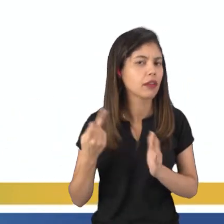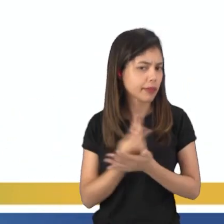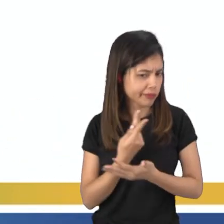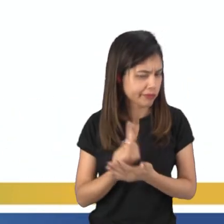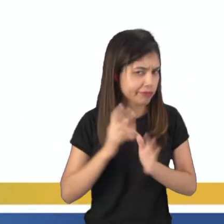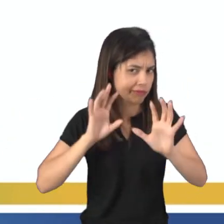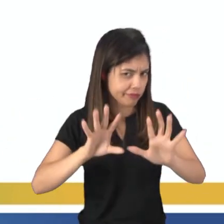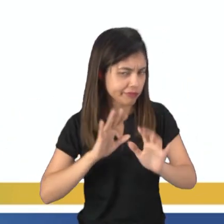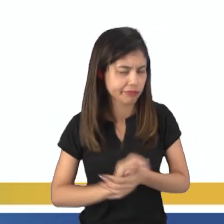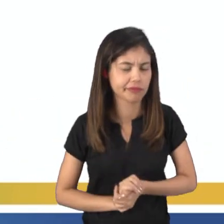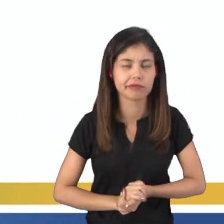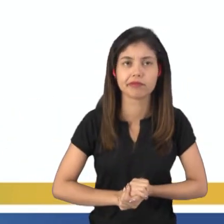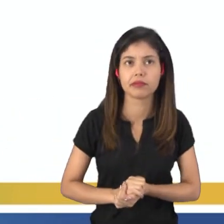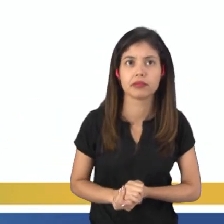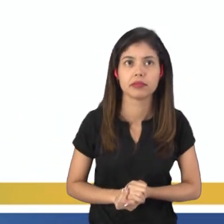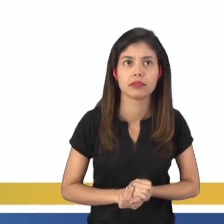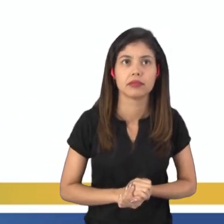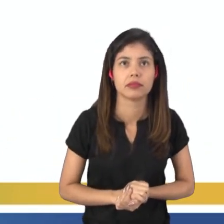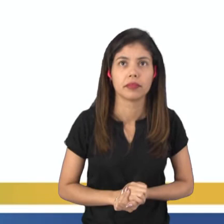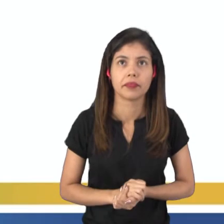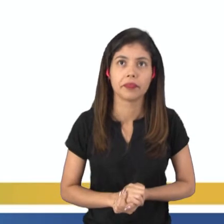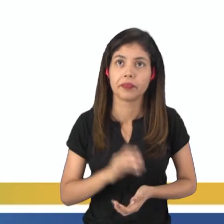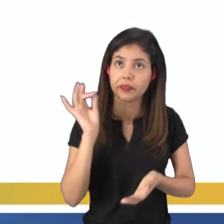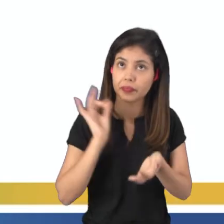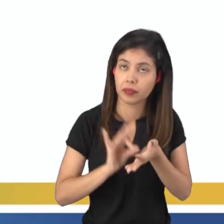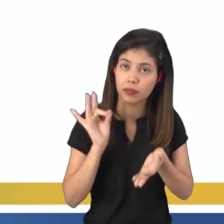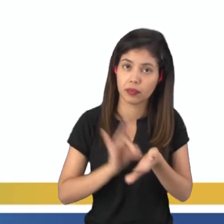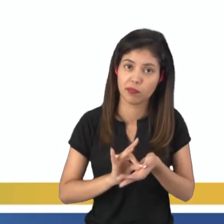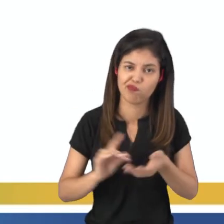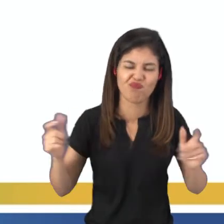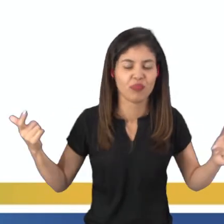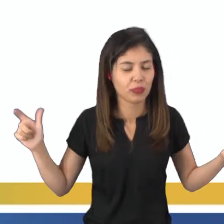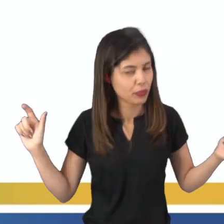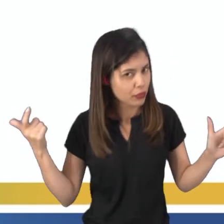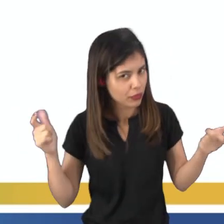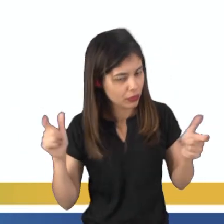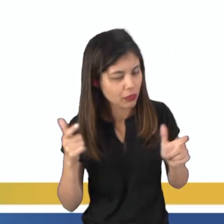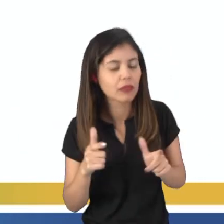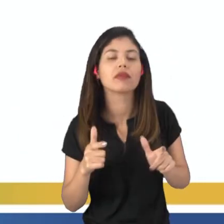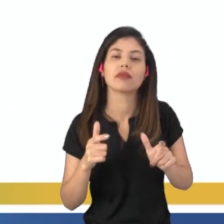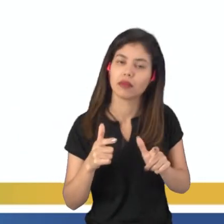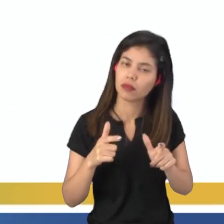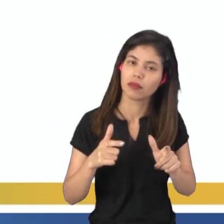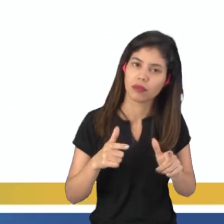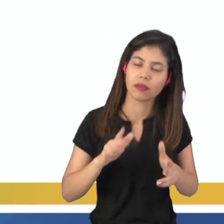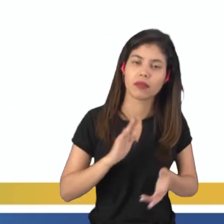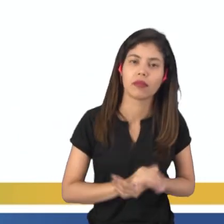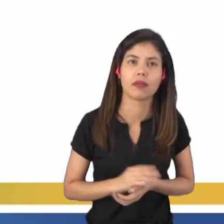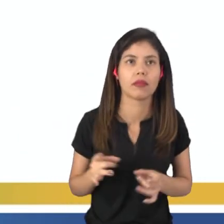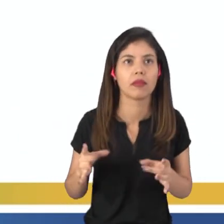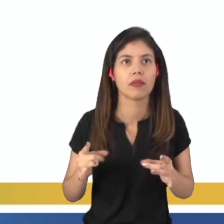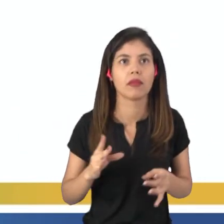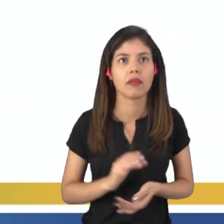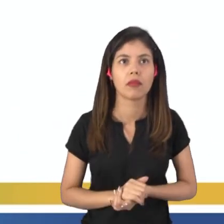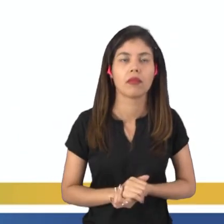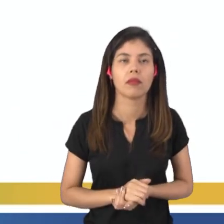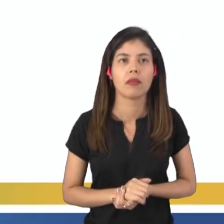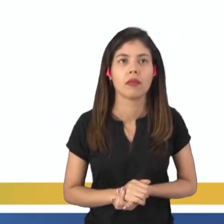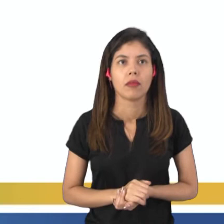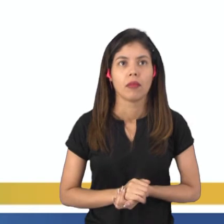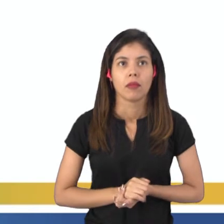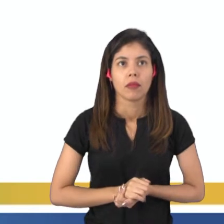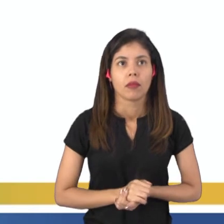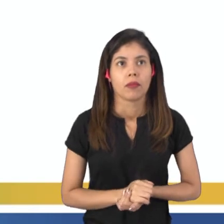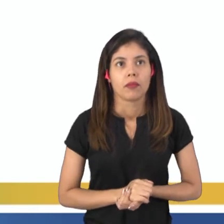um aumento de março para abril. Houve, na verdade, uma diminuição, né? Houve uma queda nas vendas. Então, essa não